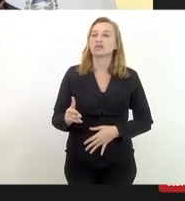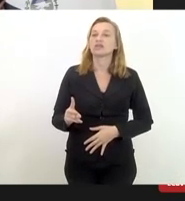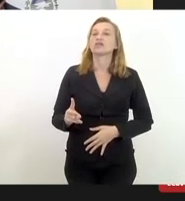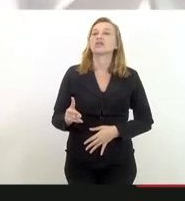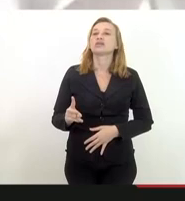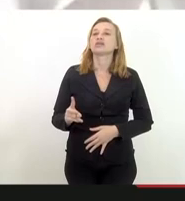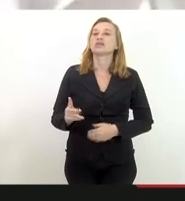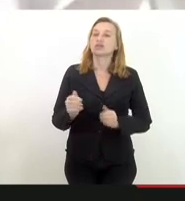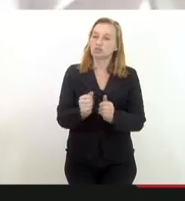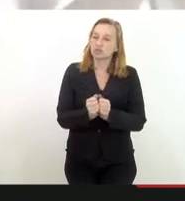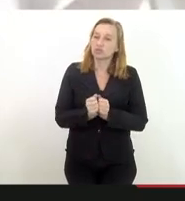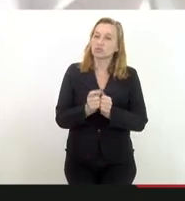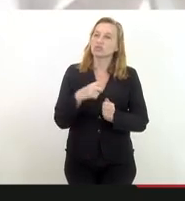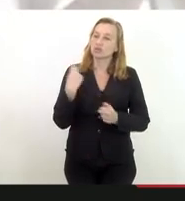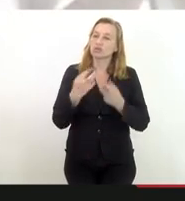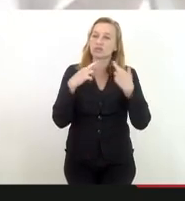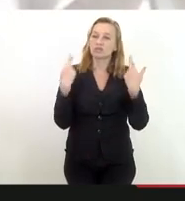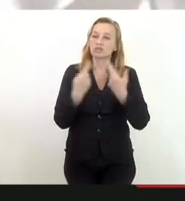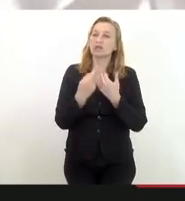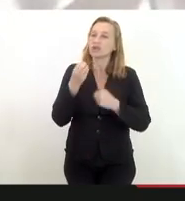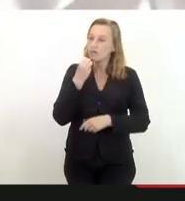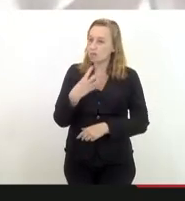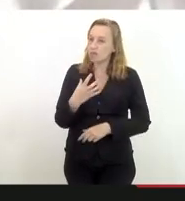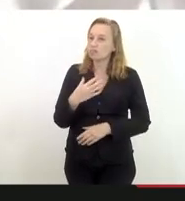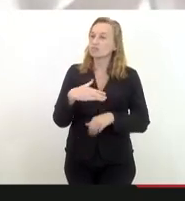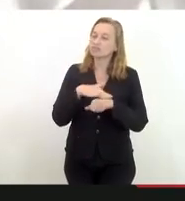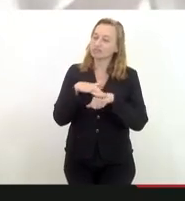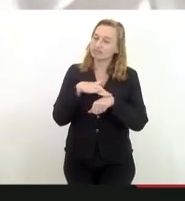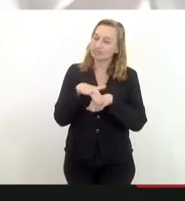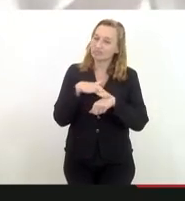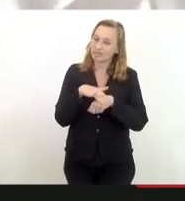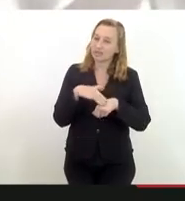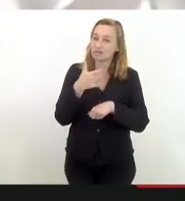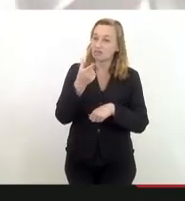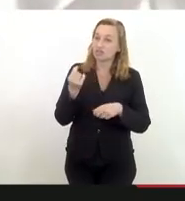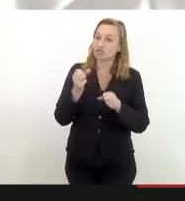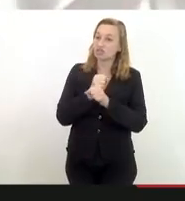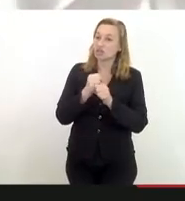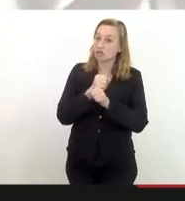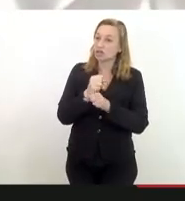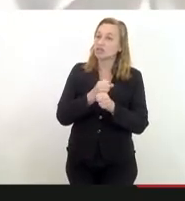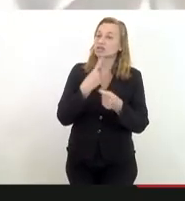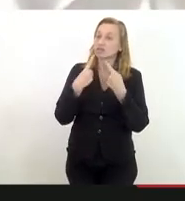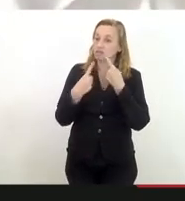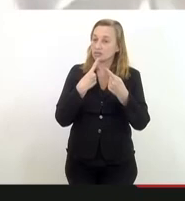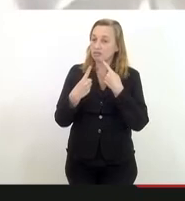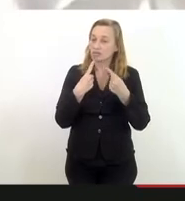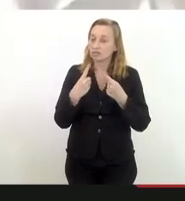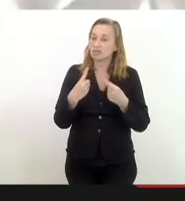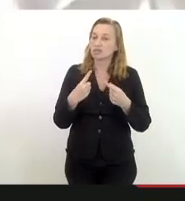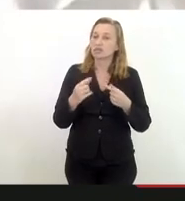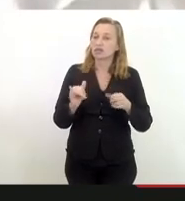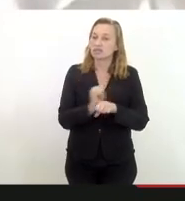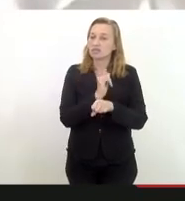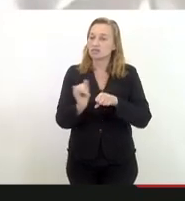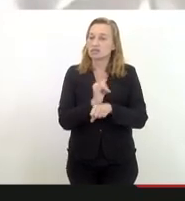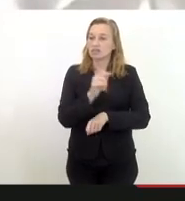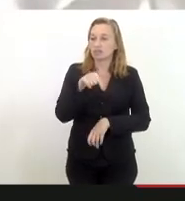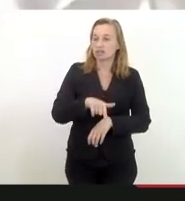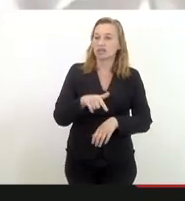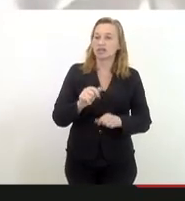importante. Esse questionamento aí de 20 anos pode ser resolvido a partir dessa articulação aqui na audiência. Obrigada,